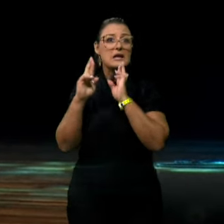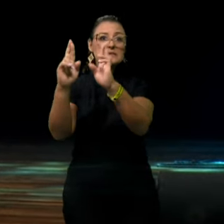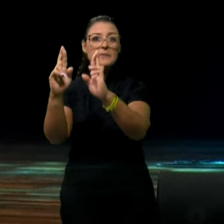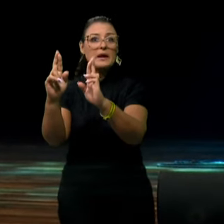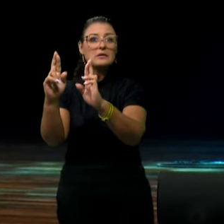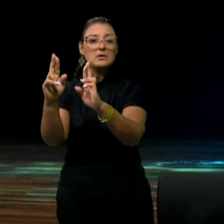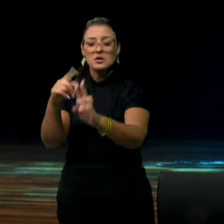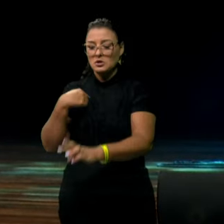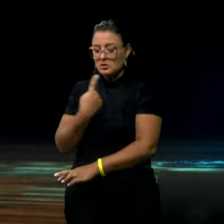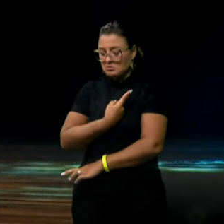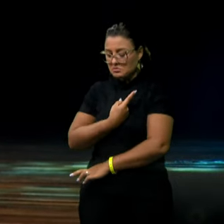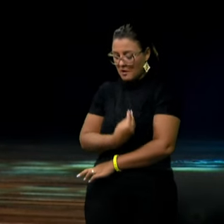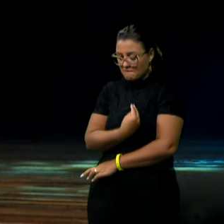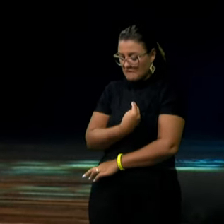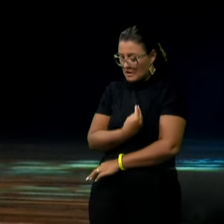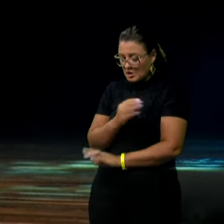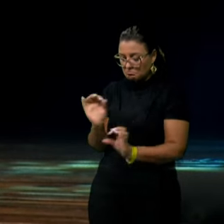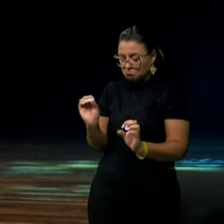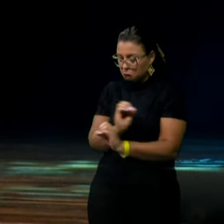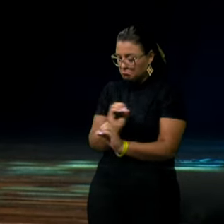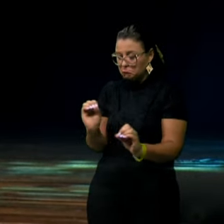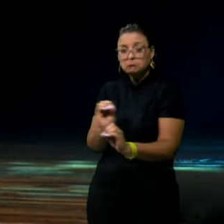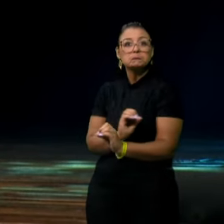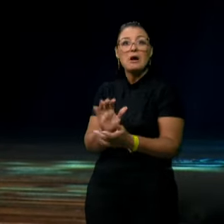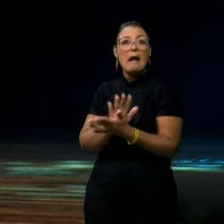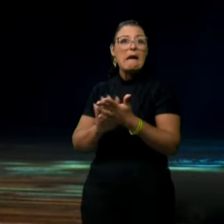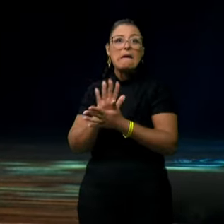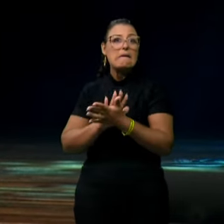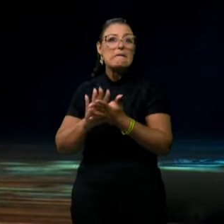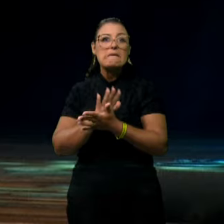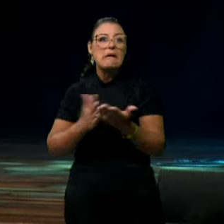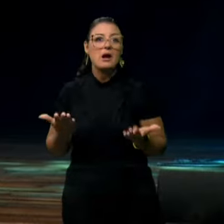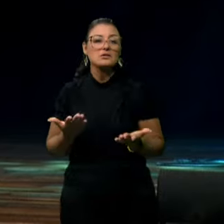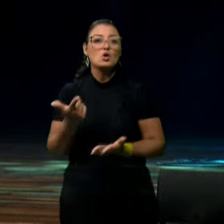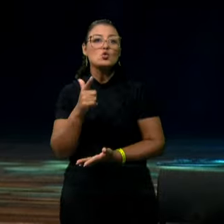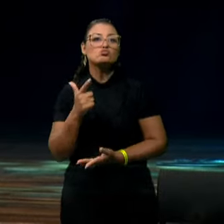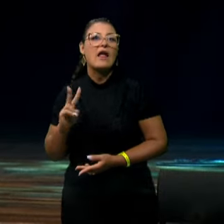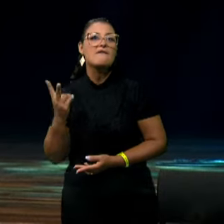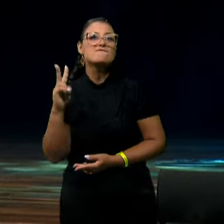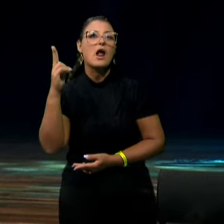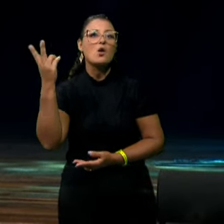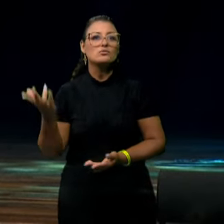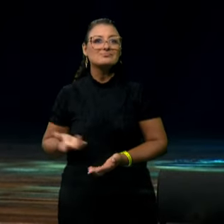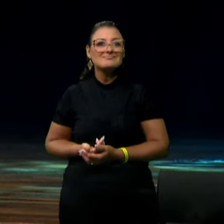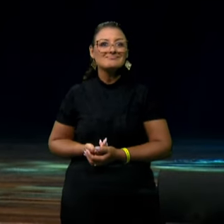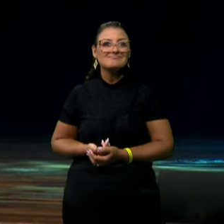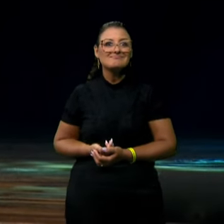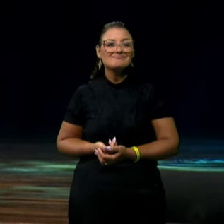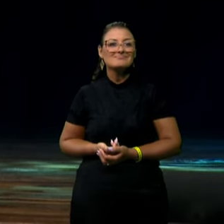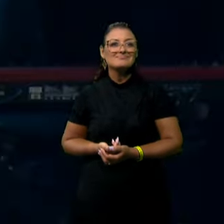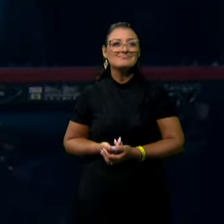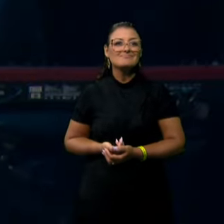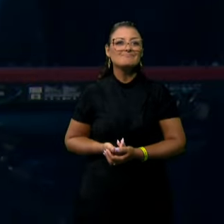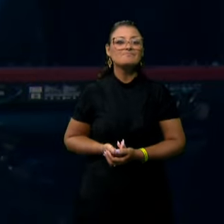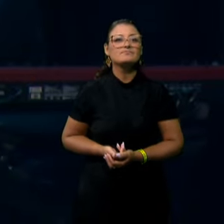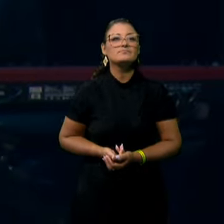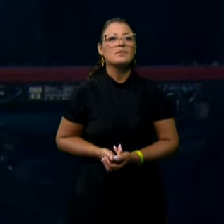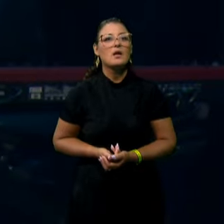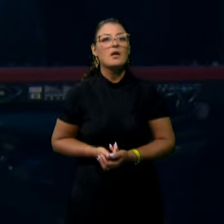nós vai Lemos porque nossa morava Nossa estabelecem os princípios do que não é certo sim ou não